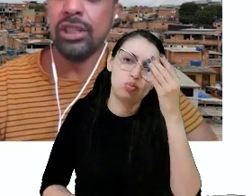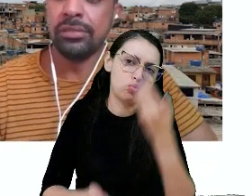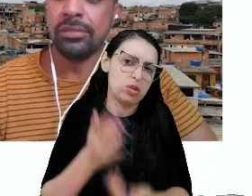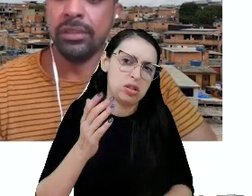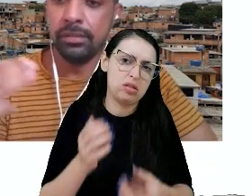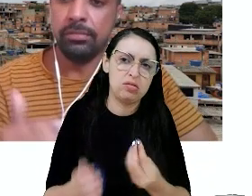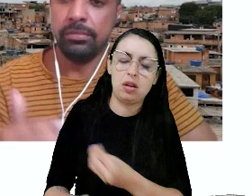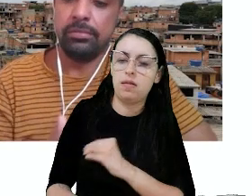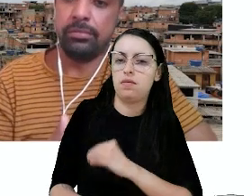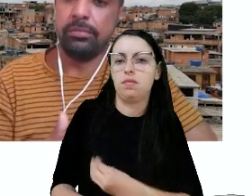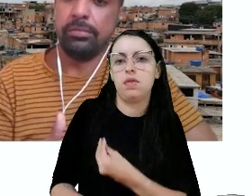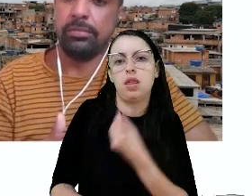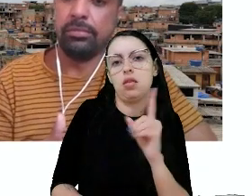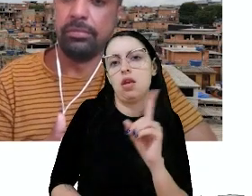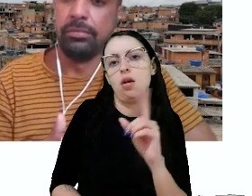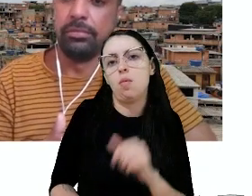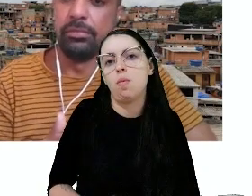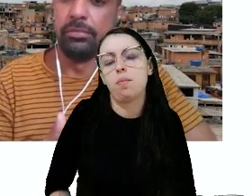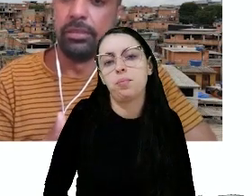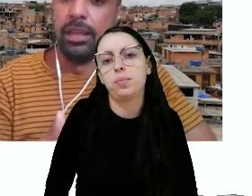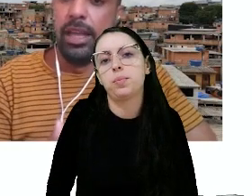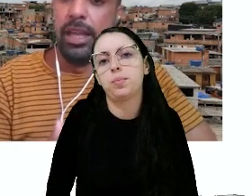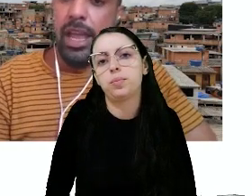como não desistir da vida.